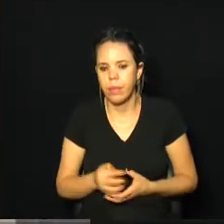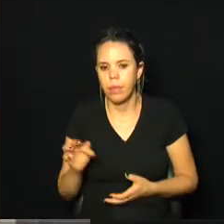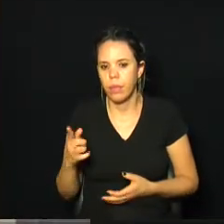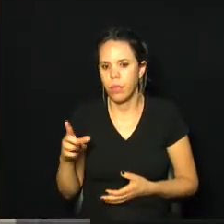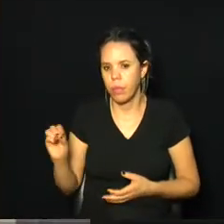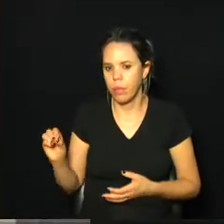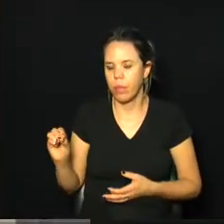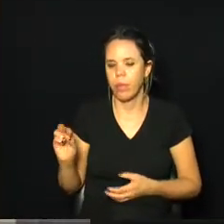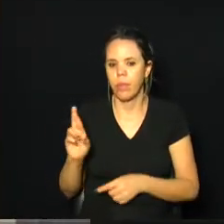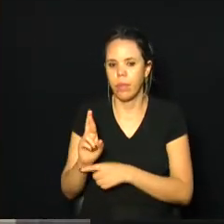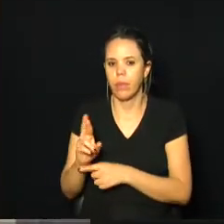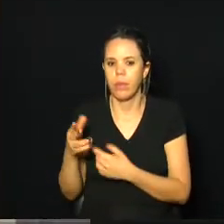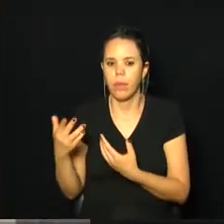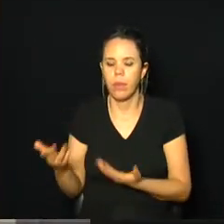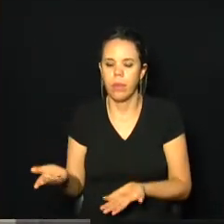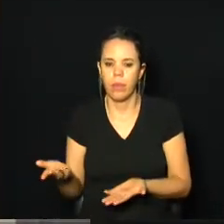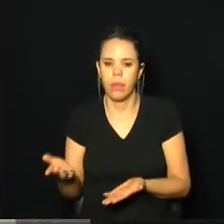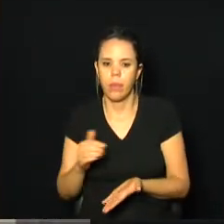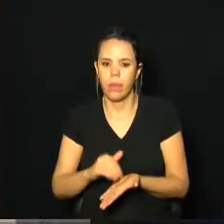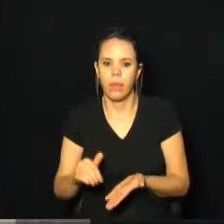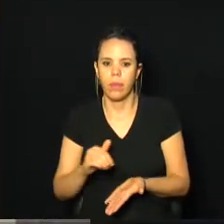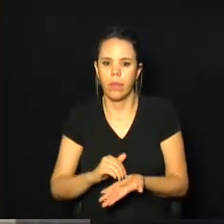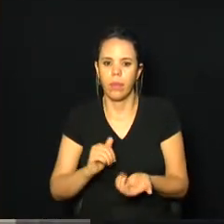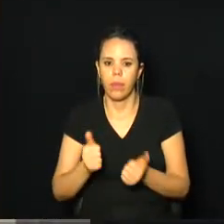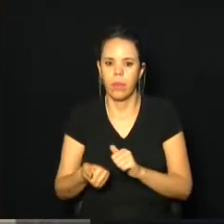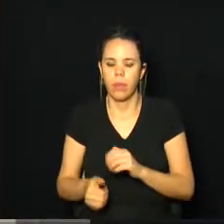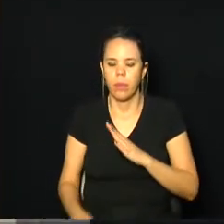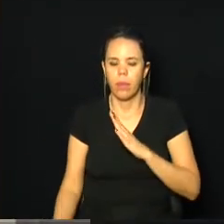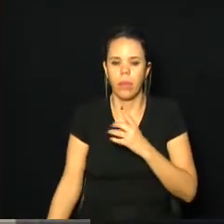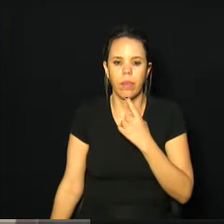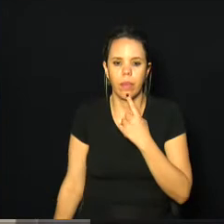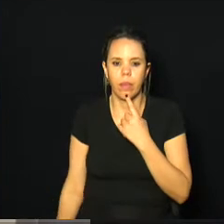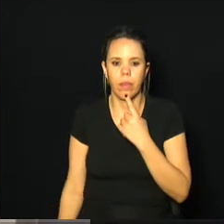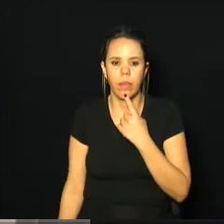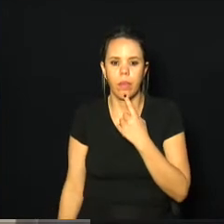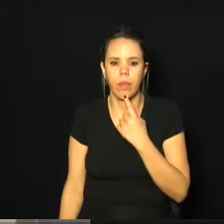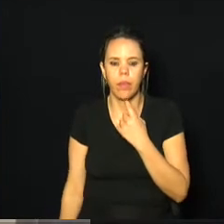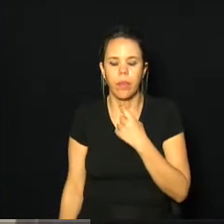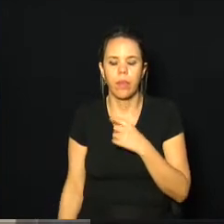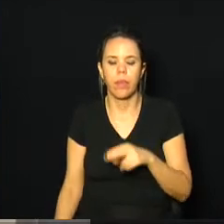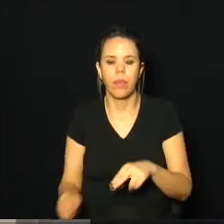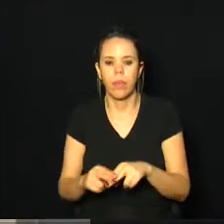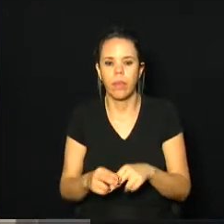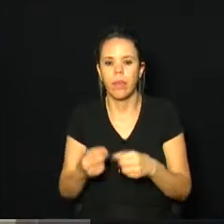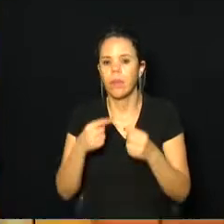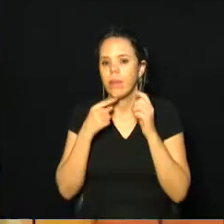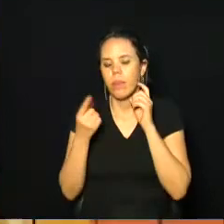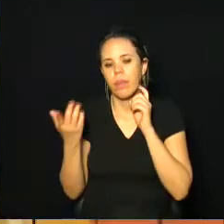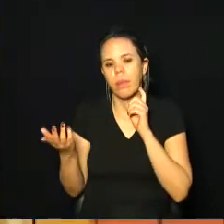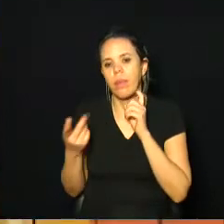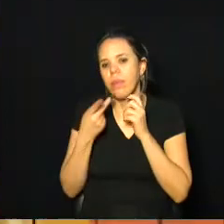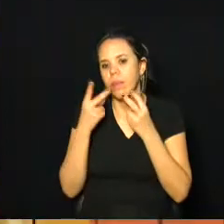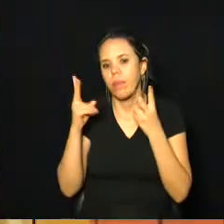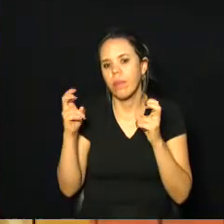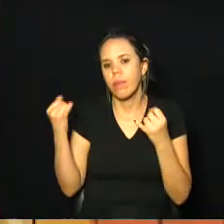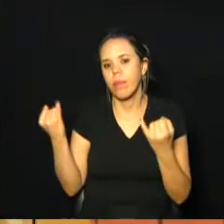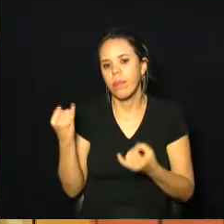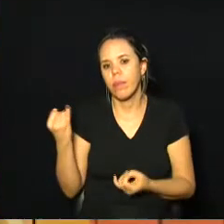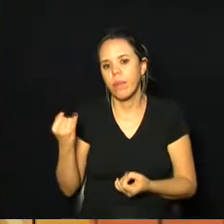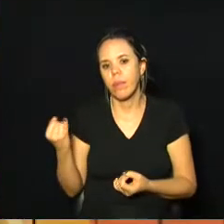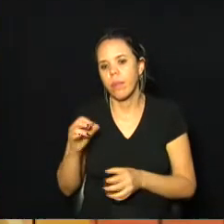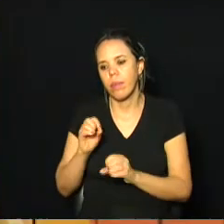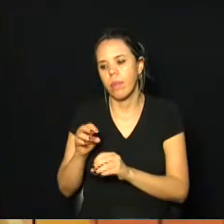Vanin, representando a Secretaria de Esportes aqui da cidade de Campinas, e eu fiz justamente esse questionamento sobre a importância